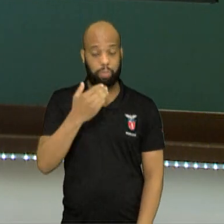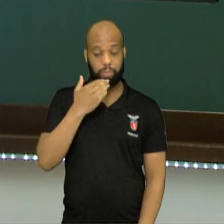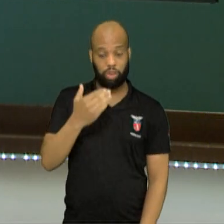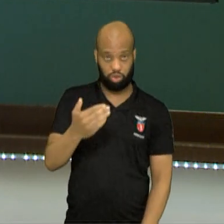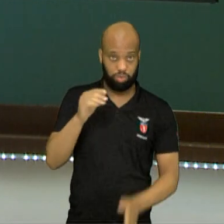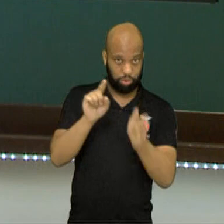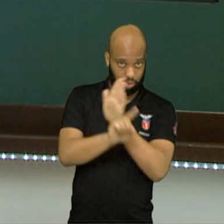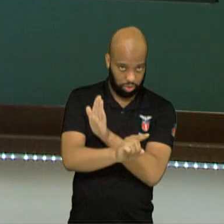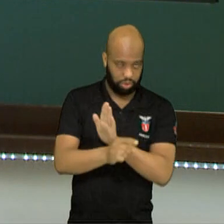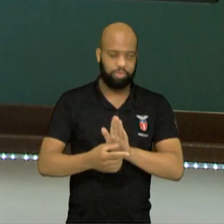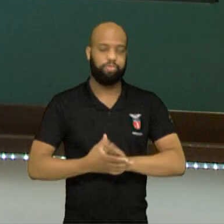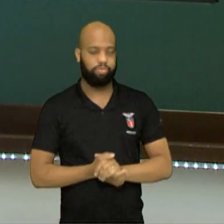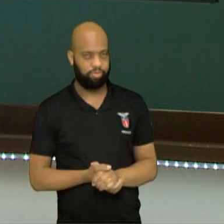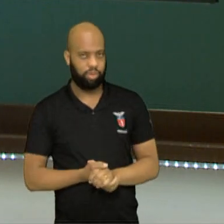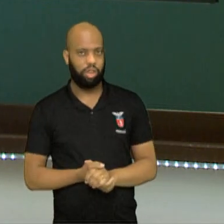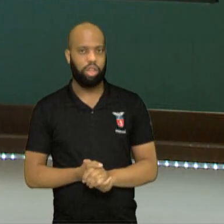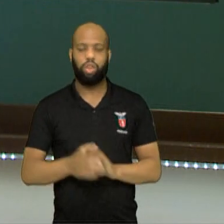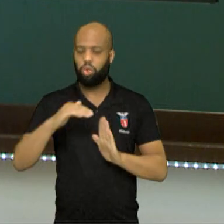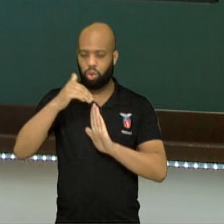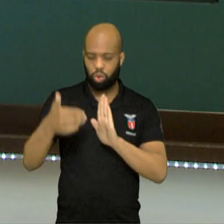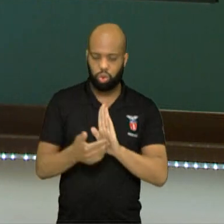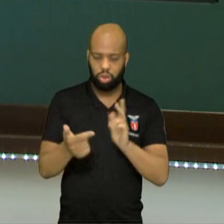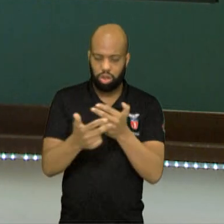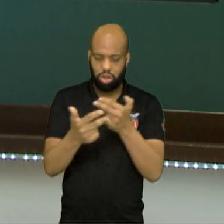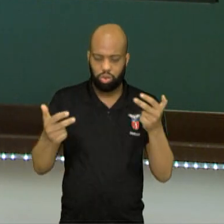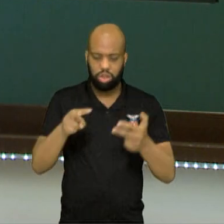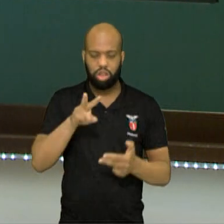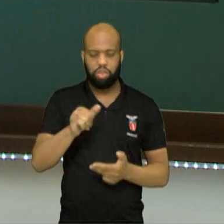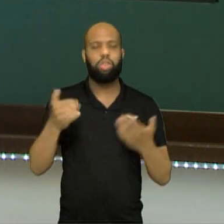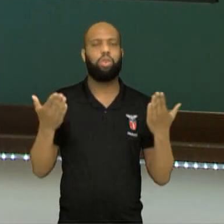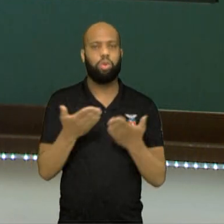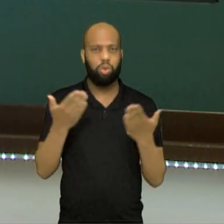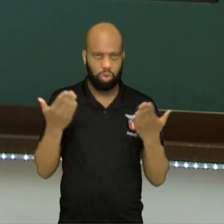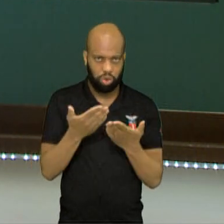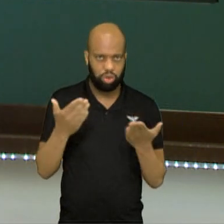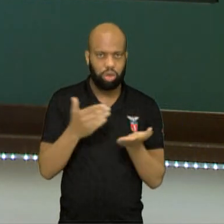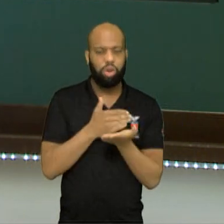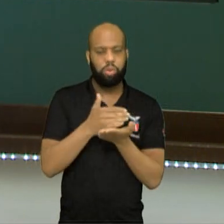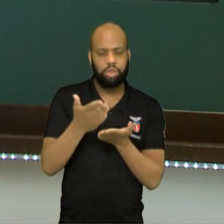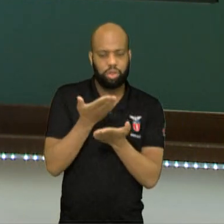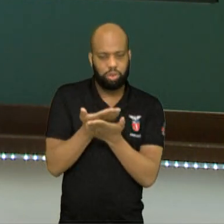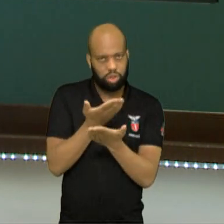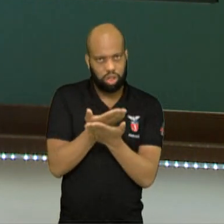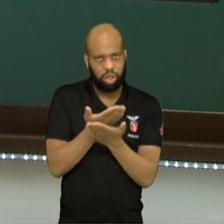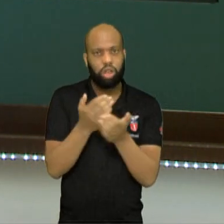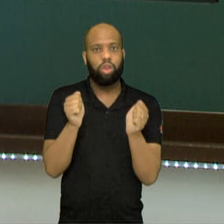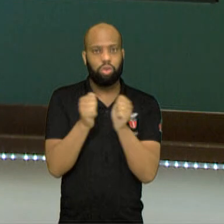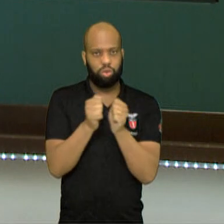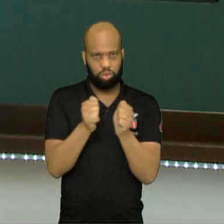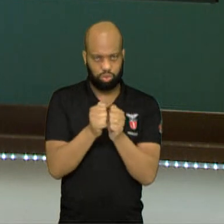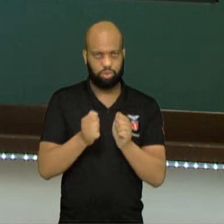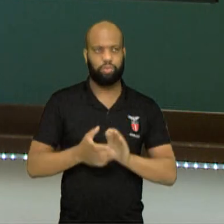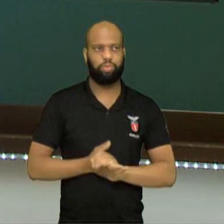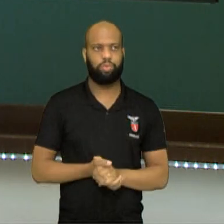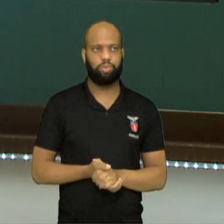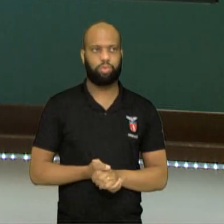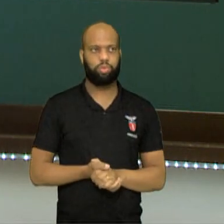pedido? Hein? Tudo isso que a gente vai estar entrando assim, trabalhando juntos nesta aula.